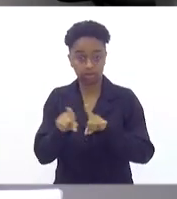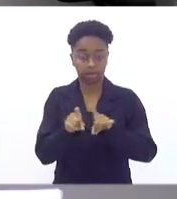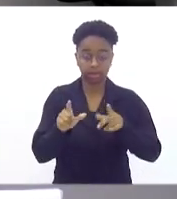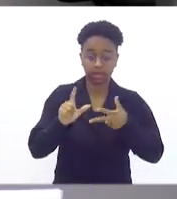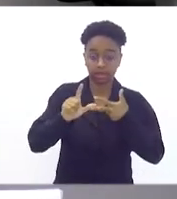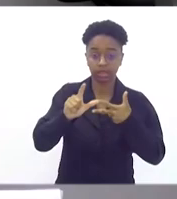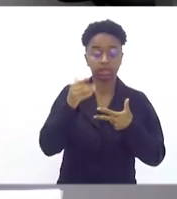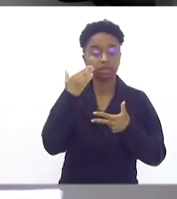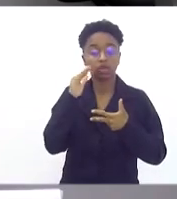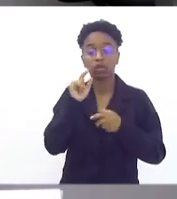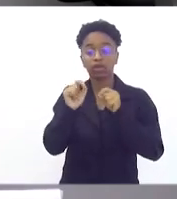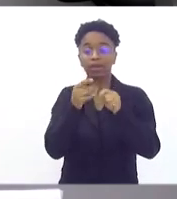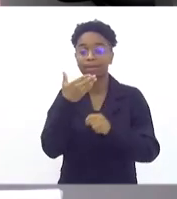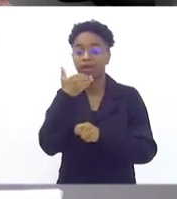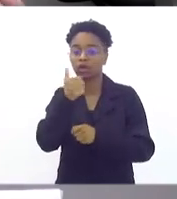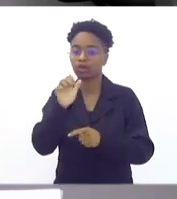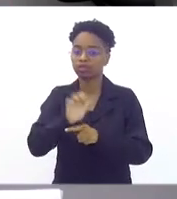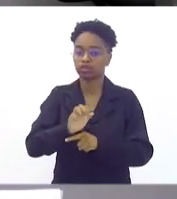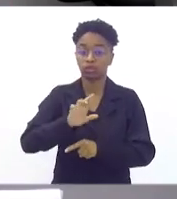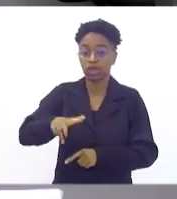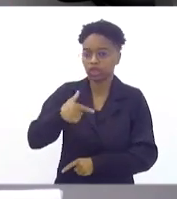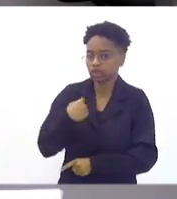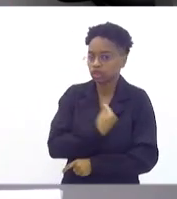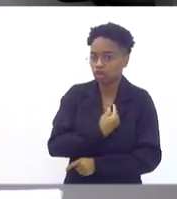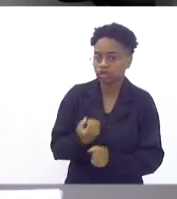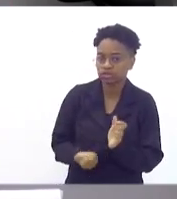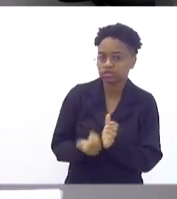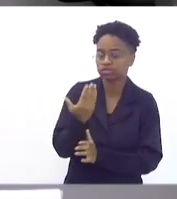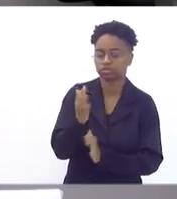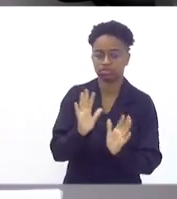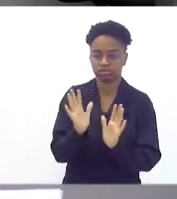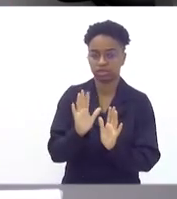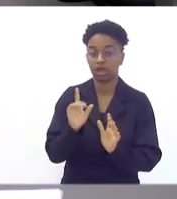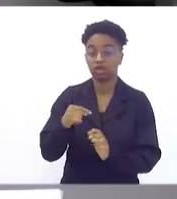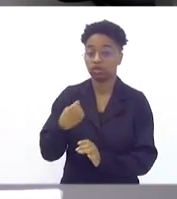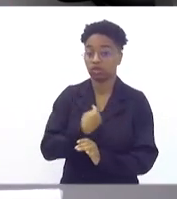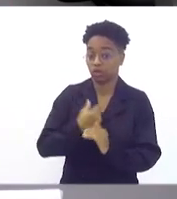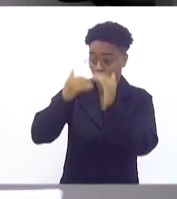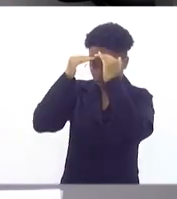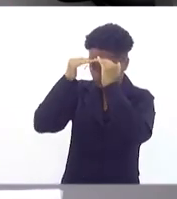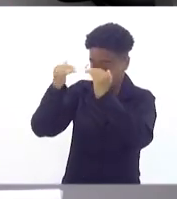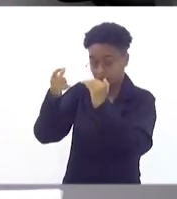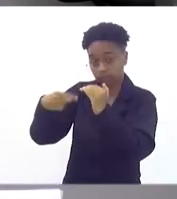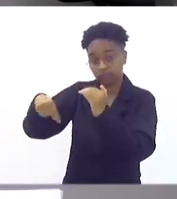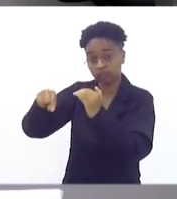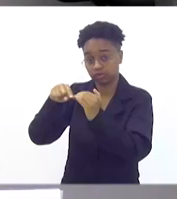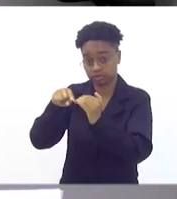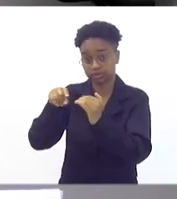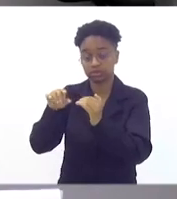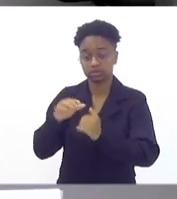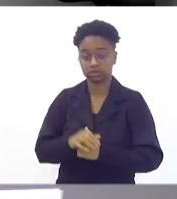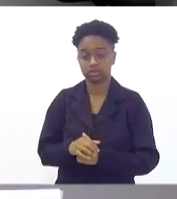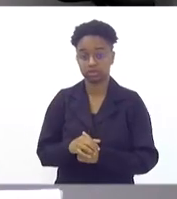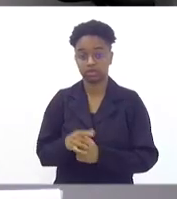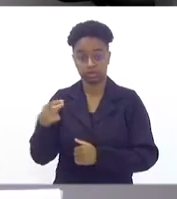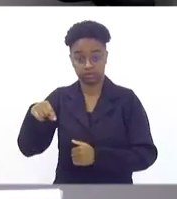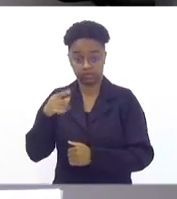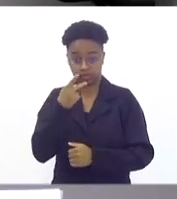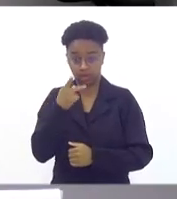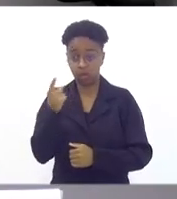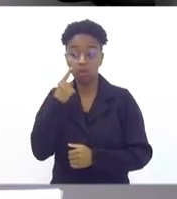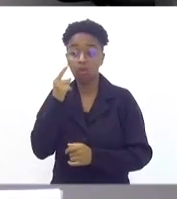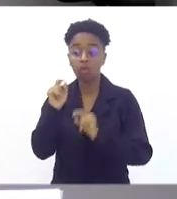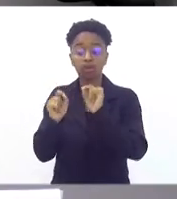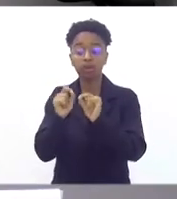para o estado não somos nós que vamos dizer isso nós vamos atender o pedido do Poder concedente para dizer o seguinte me diz aqui